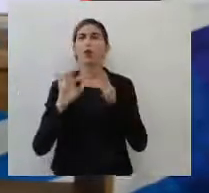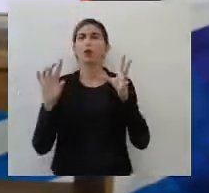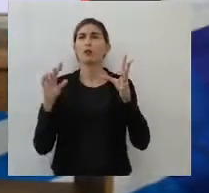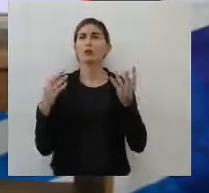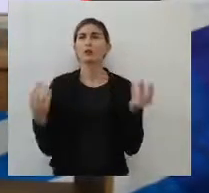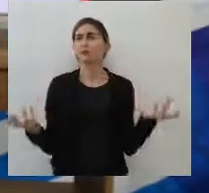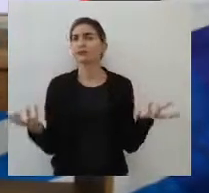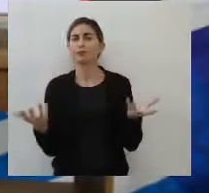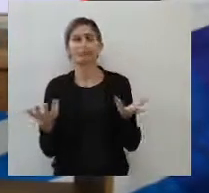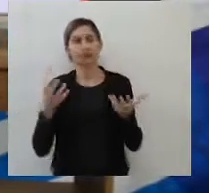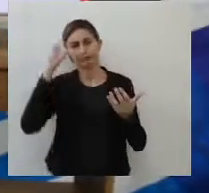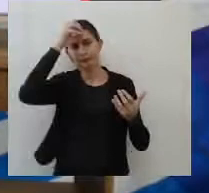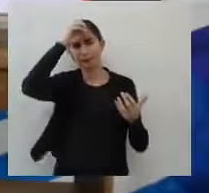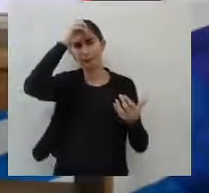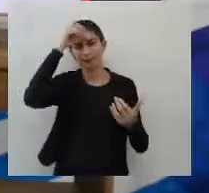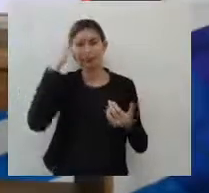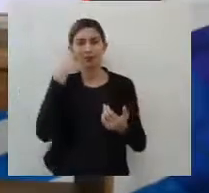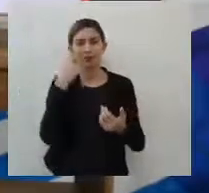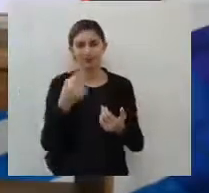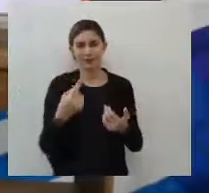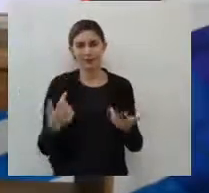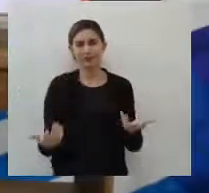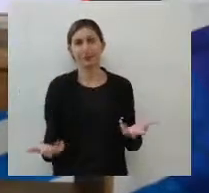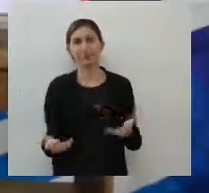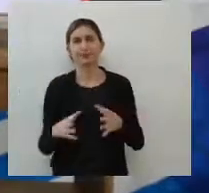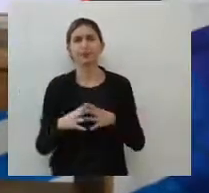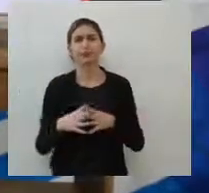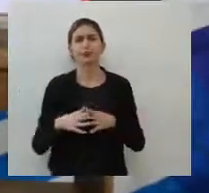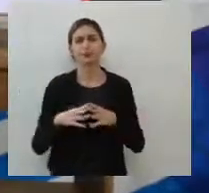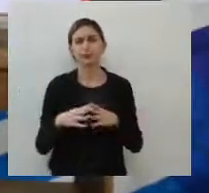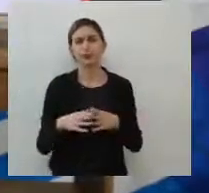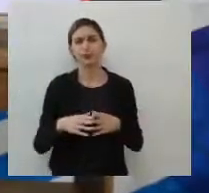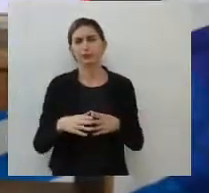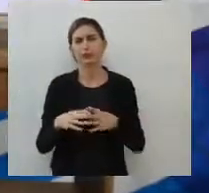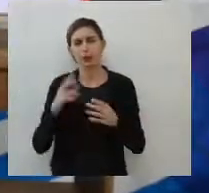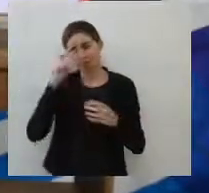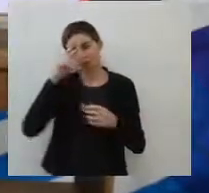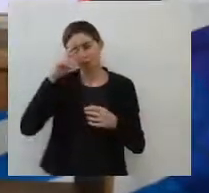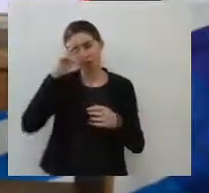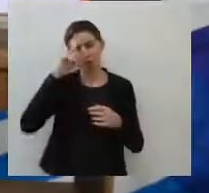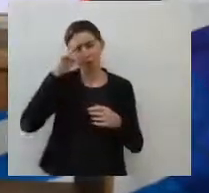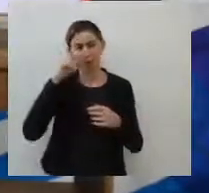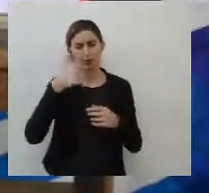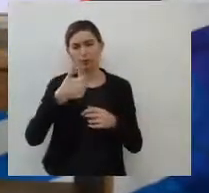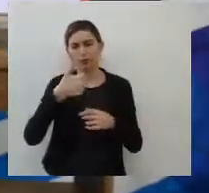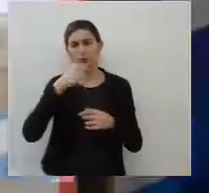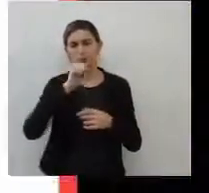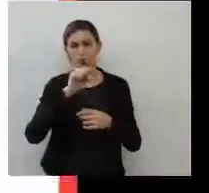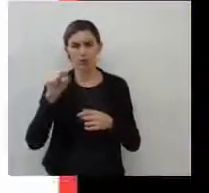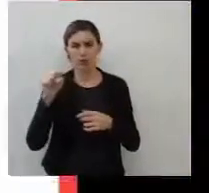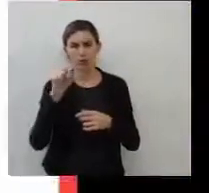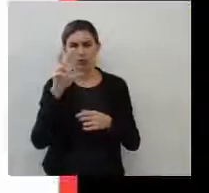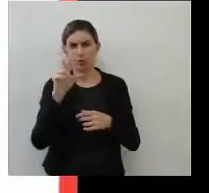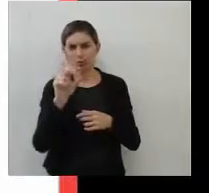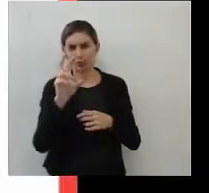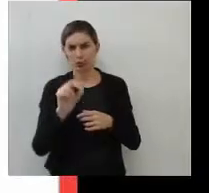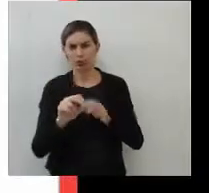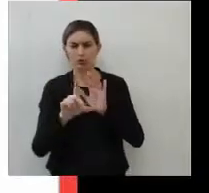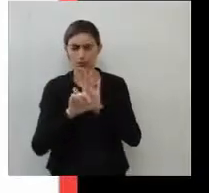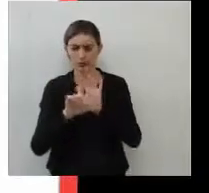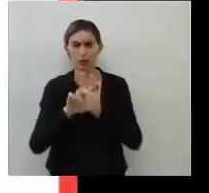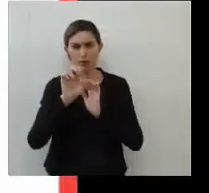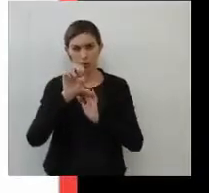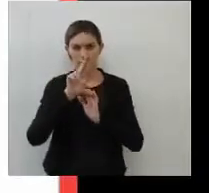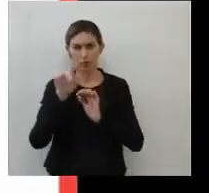liberdade. Vê que coisa, tá bem? Então, vamos lá. Lembrando que em 1850 nós temos a Lei Eusébio de